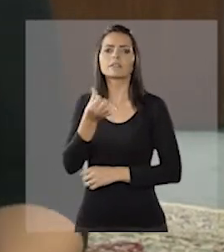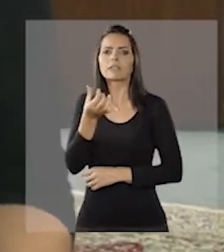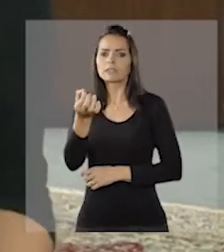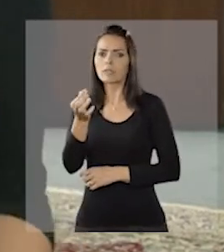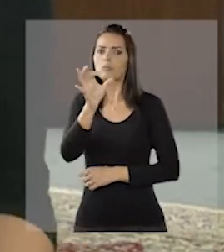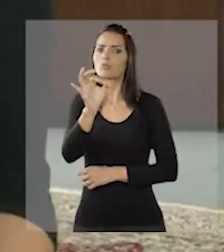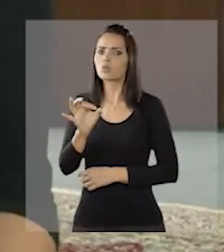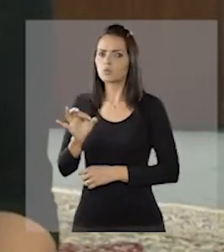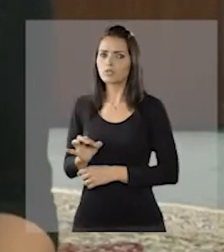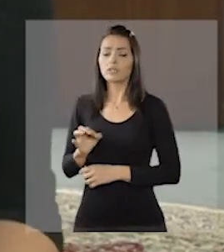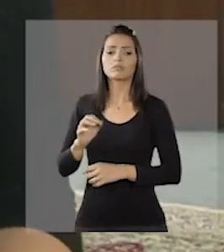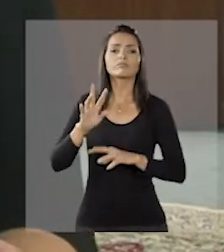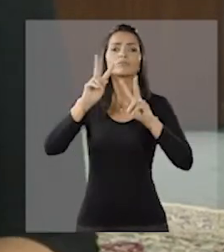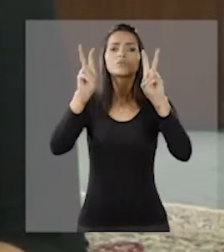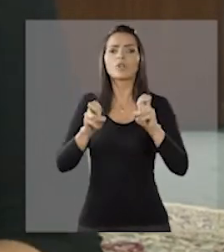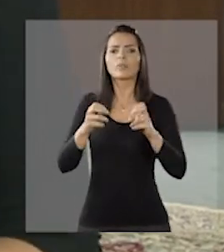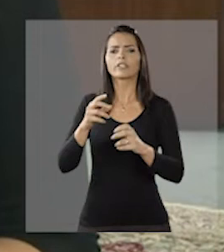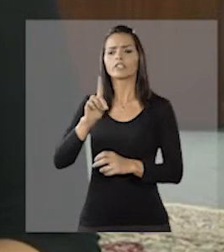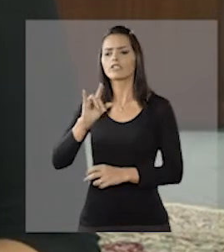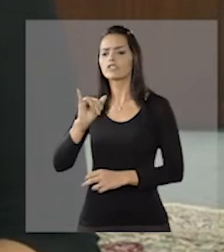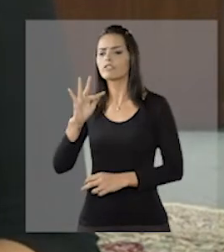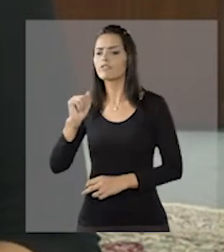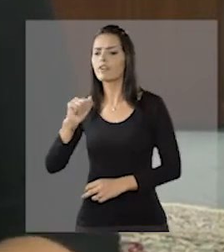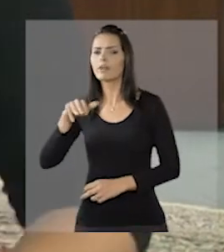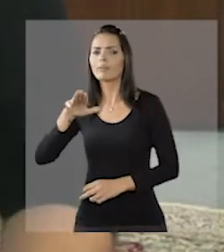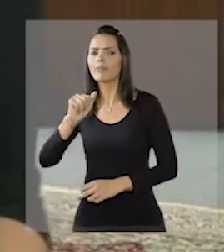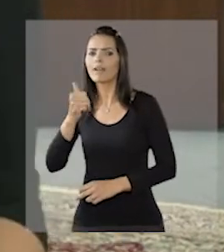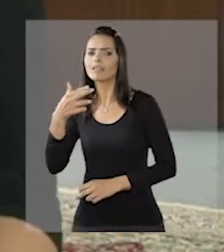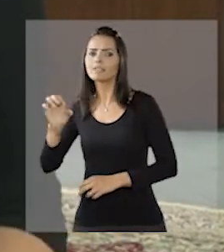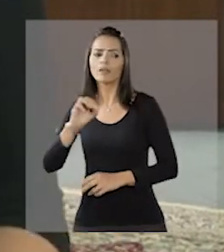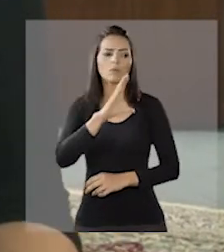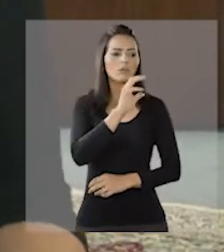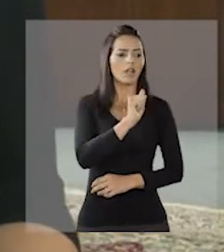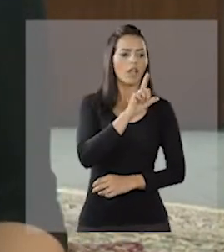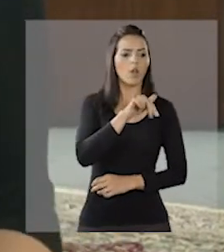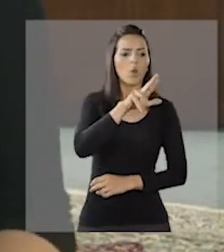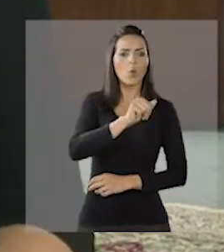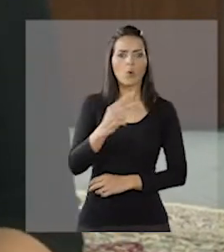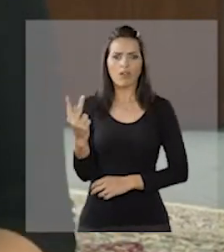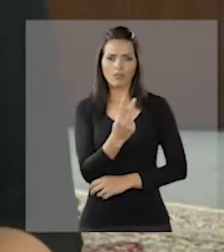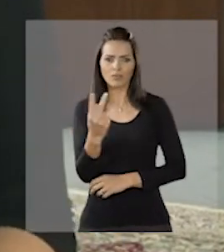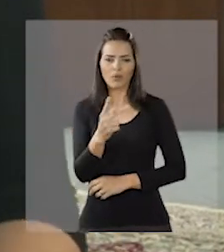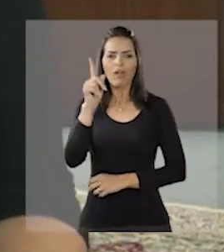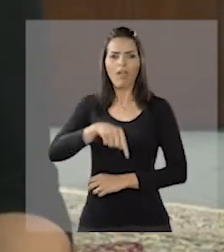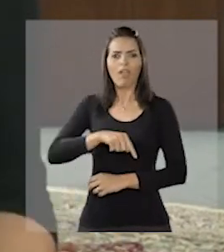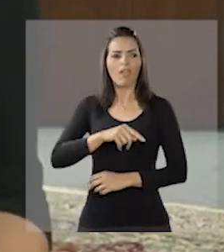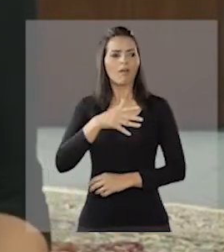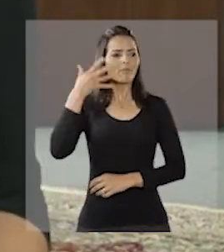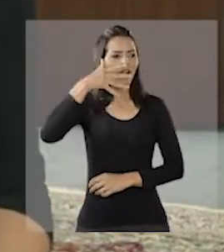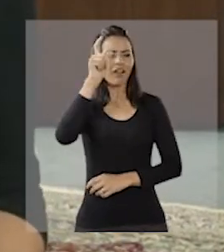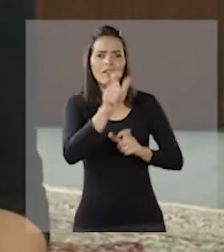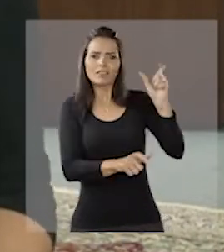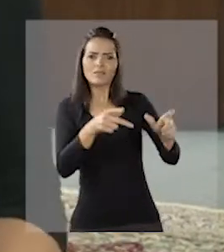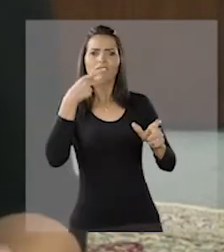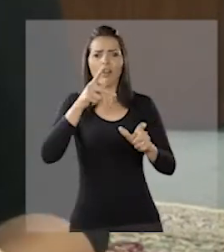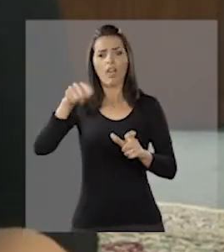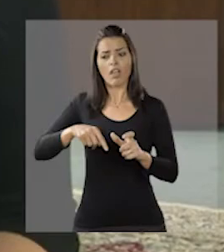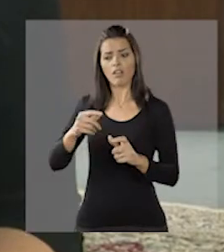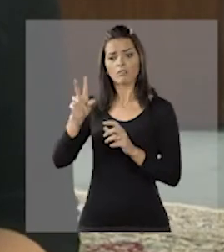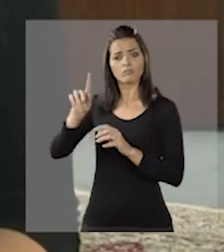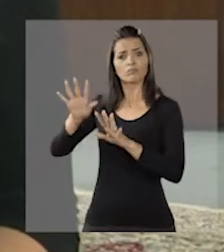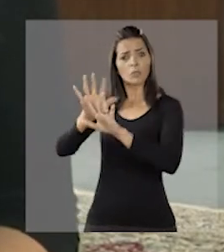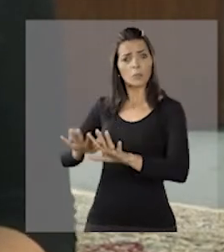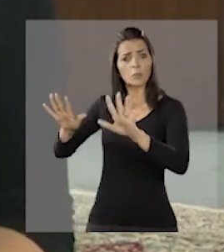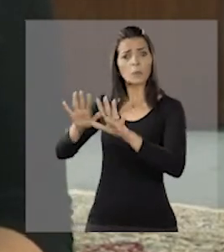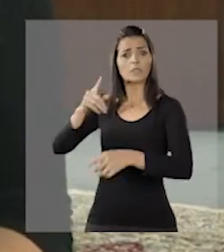imprensa, a maioria das ações, quase 60%, versam sobre difamação e calúnia, o que, na visão dos palestrantes, é